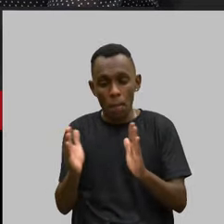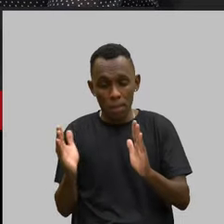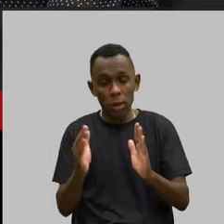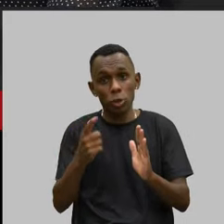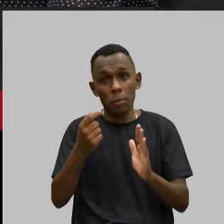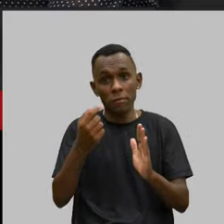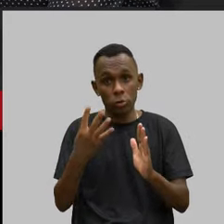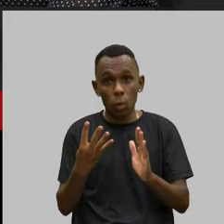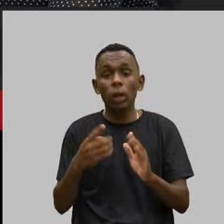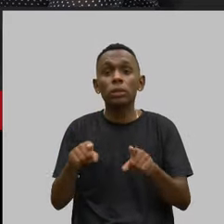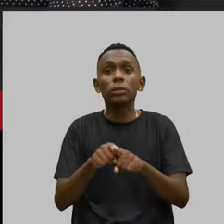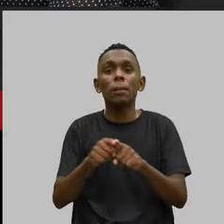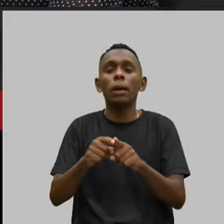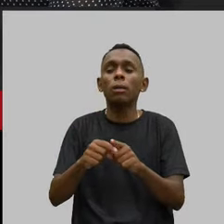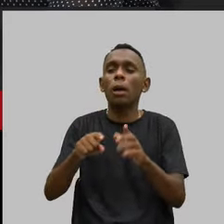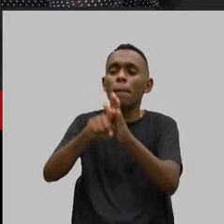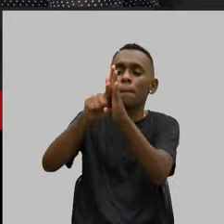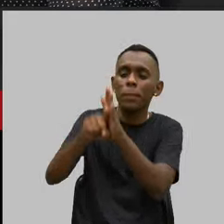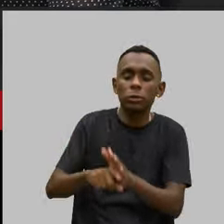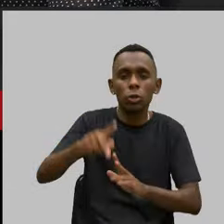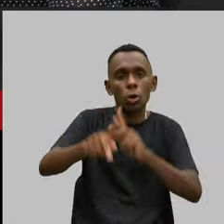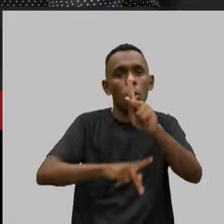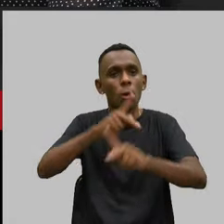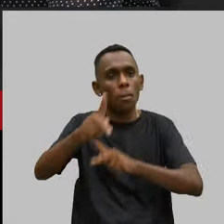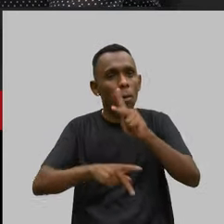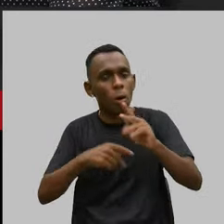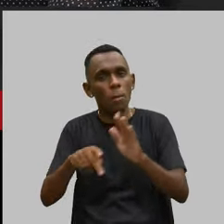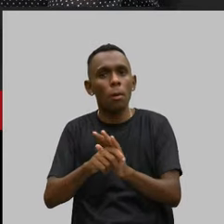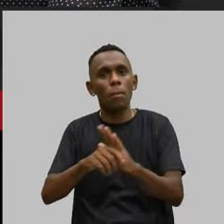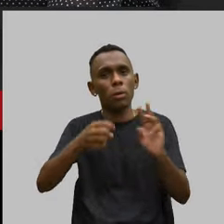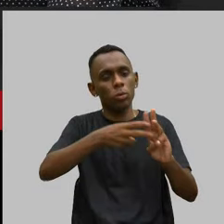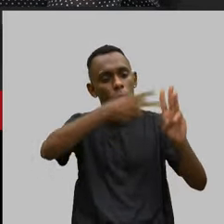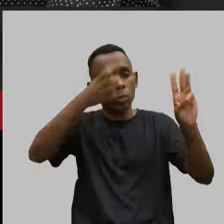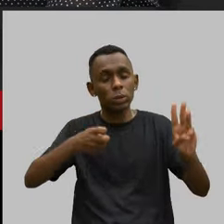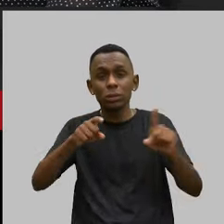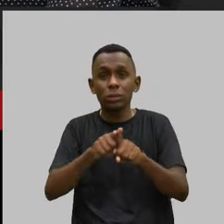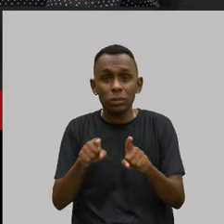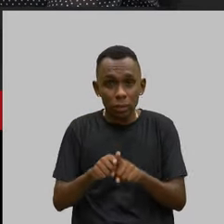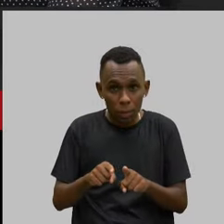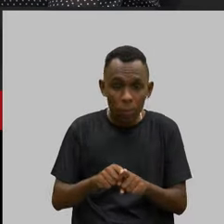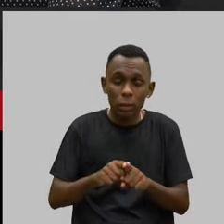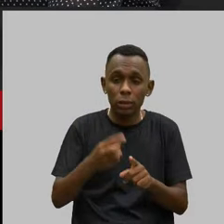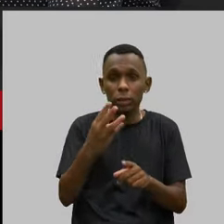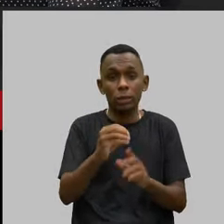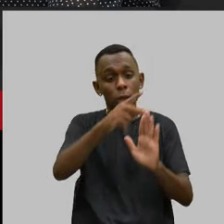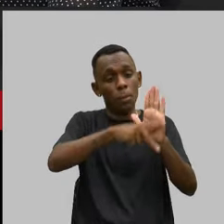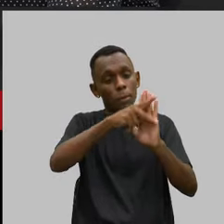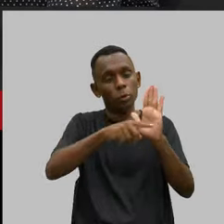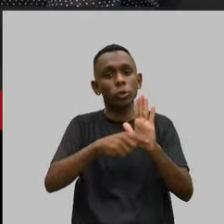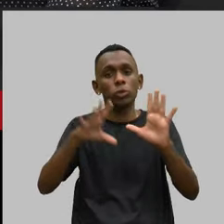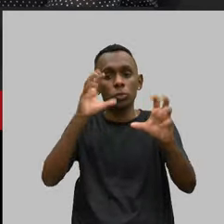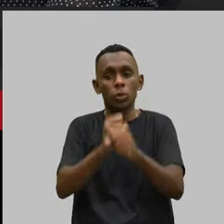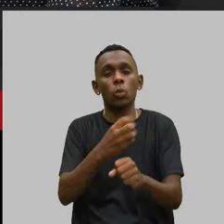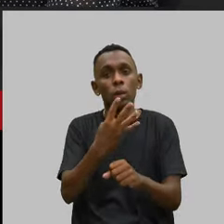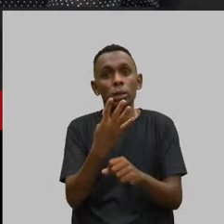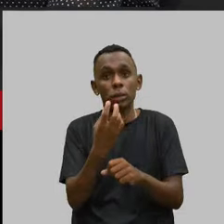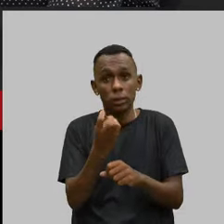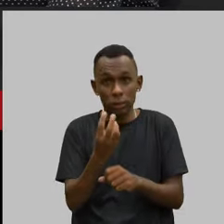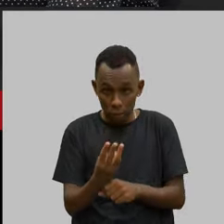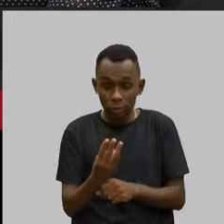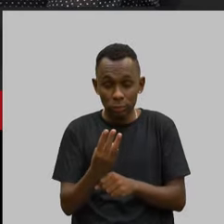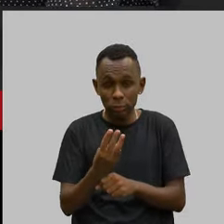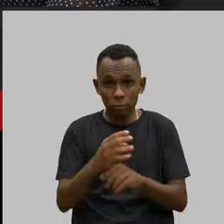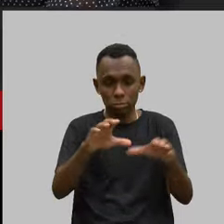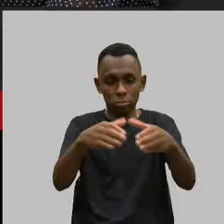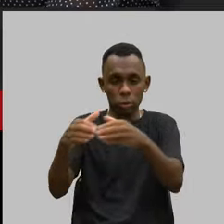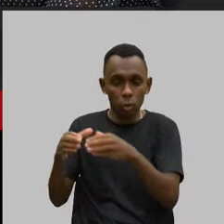gente teve a consulta Popular para povos e comunidades tradicionais definição de 30 projetos contemplando 46 comunidades de em 15 m